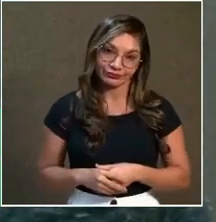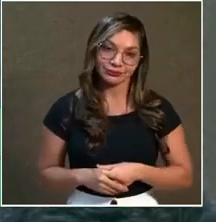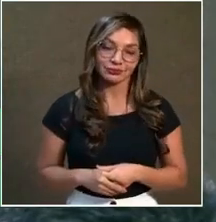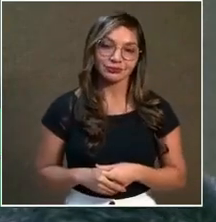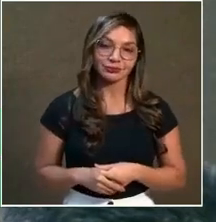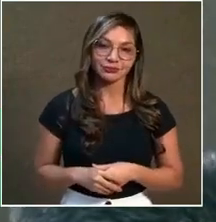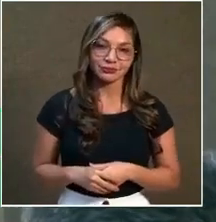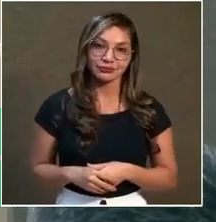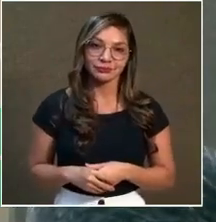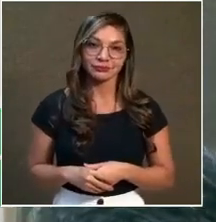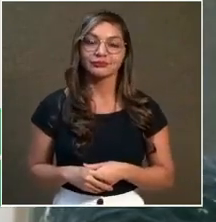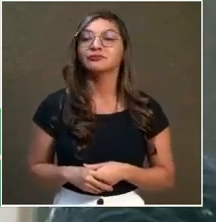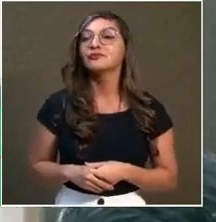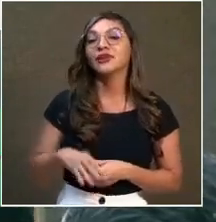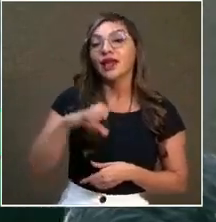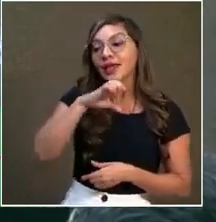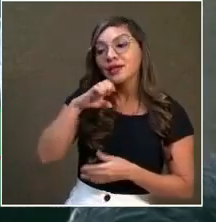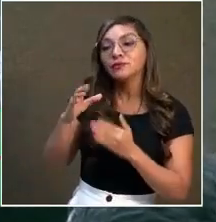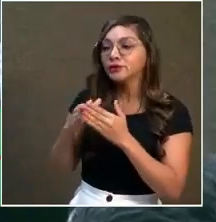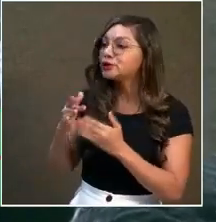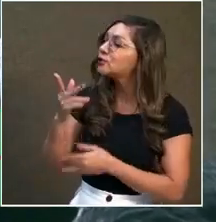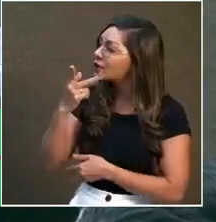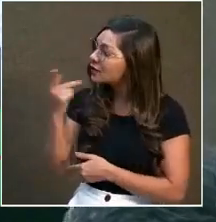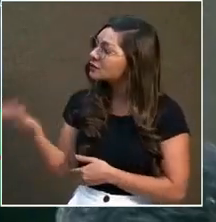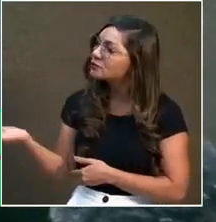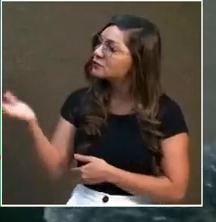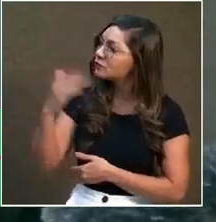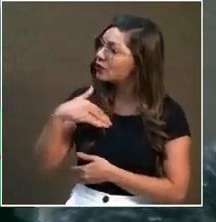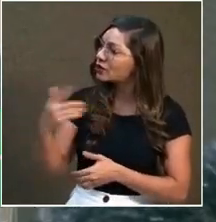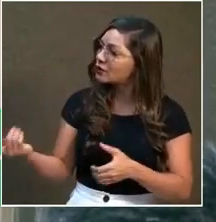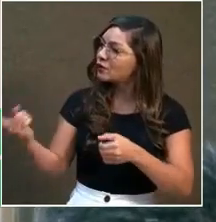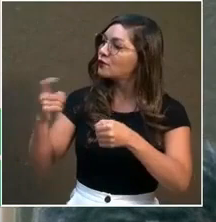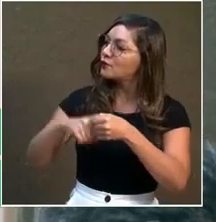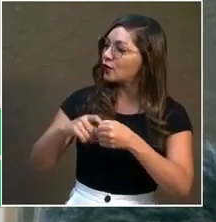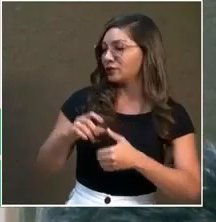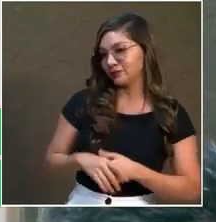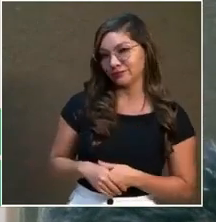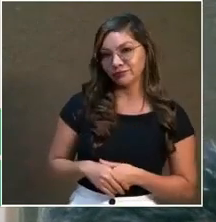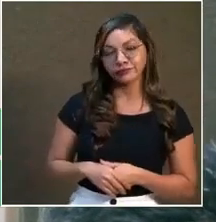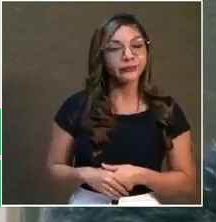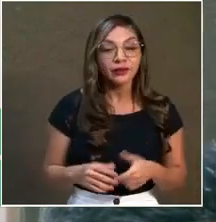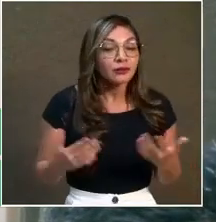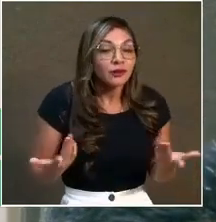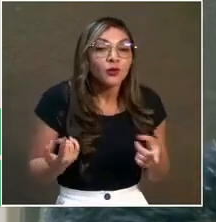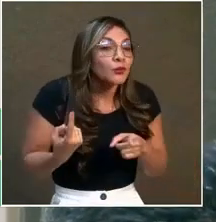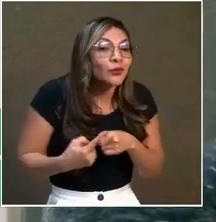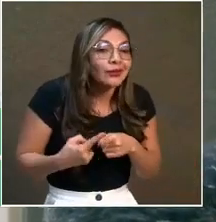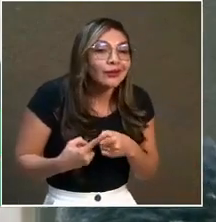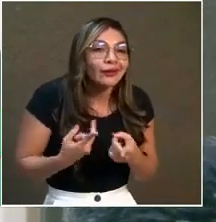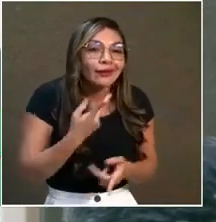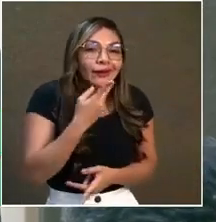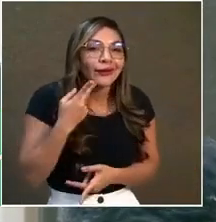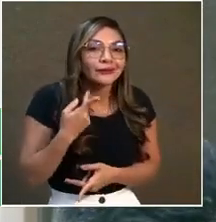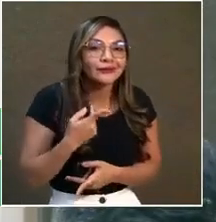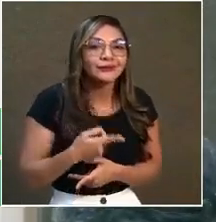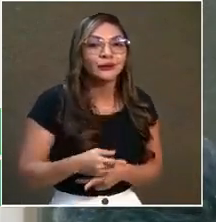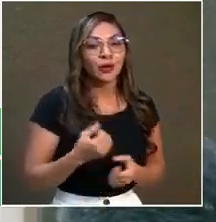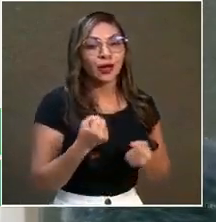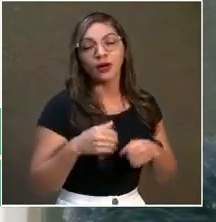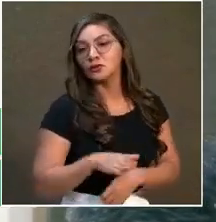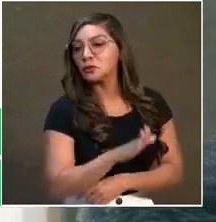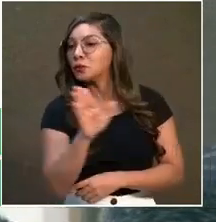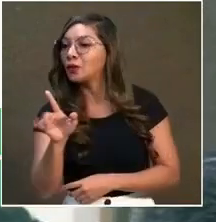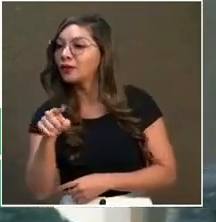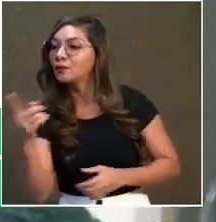relacionamento. Ela pediu para que ele retornasse. Ou por qual razão ele sairia no carro e retornaria? Porque ele